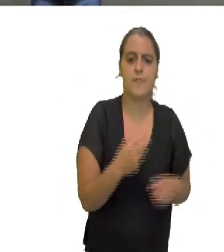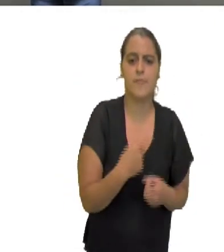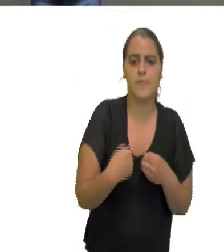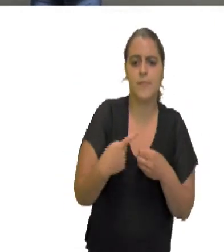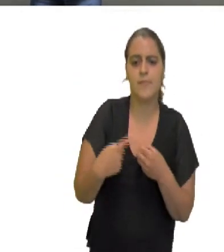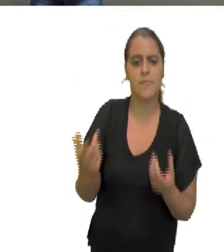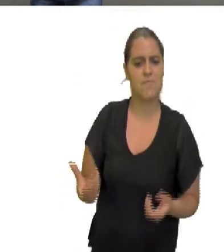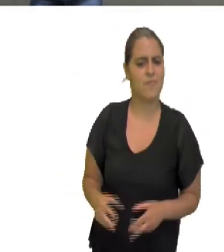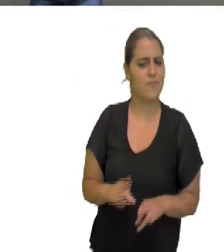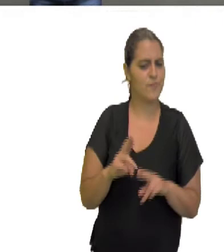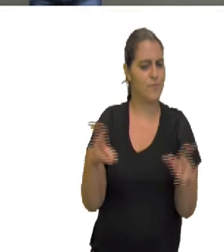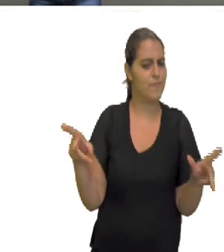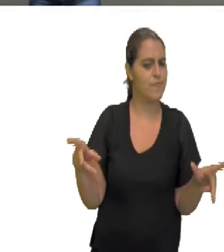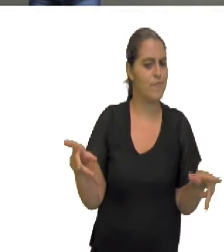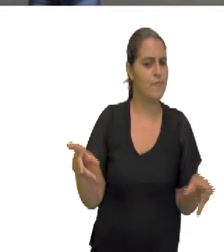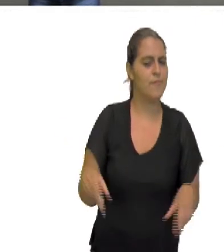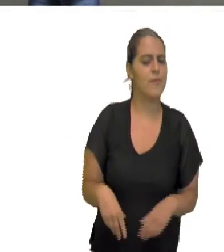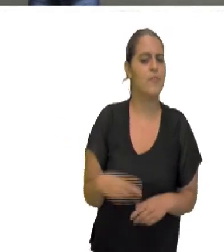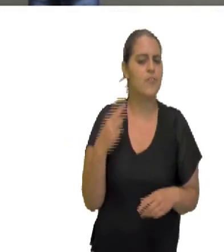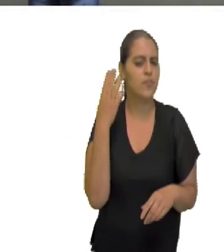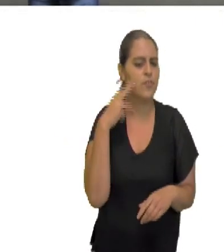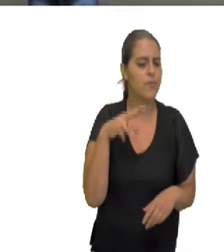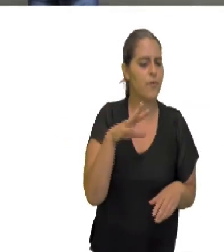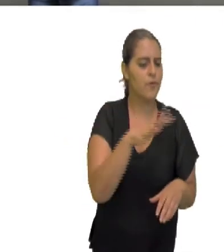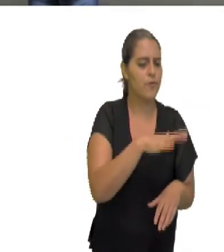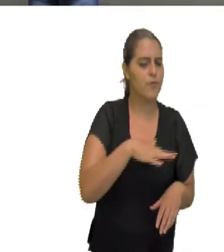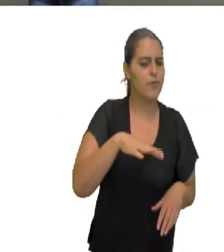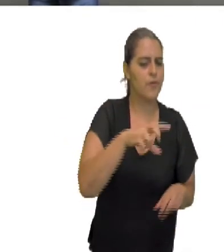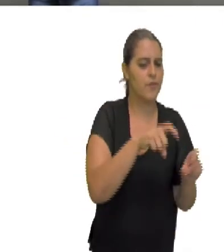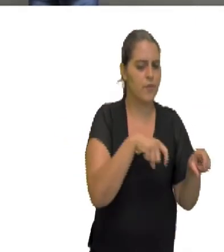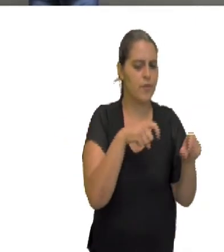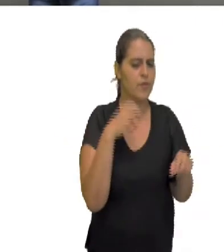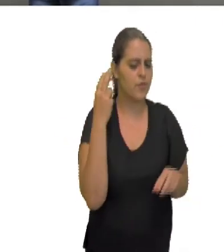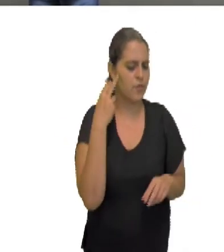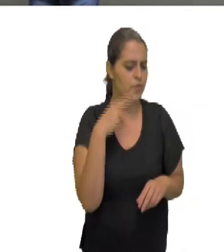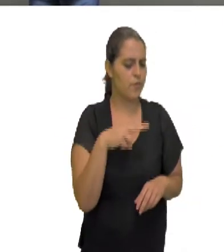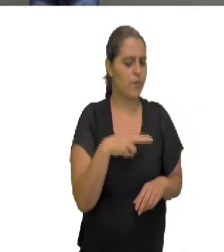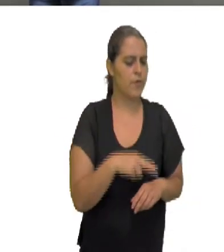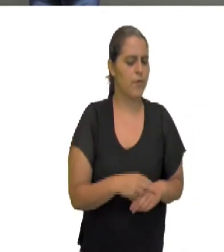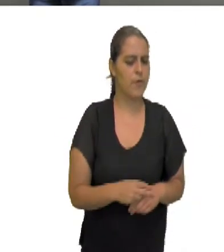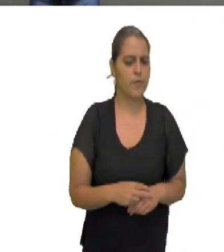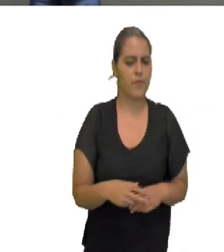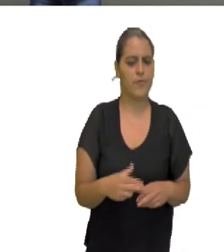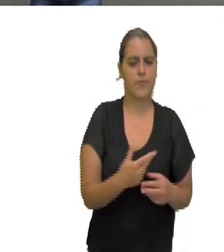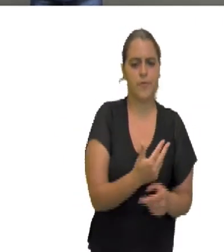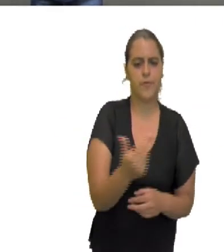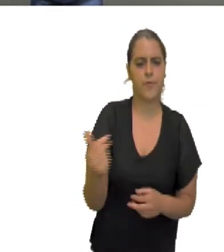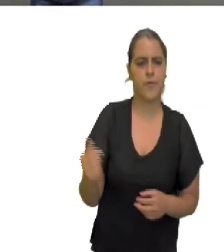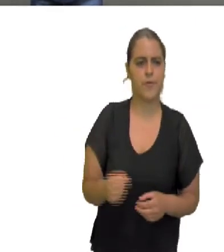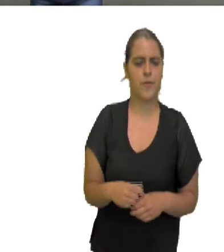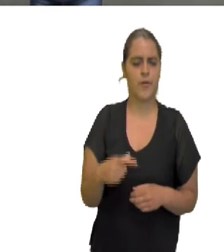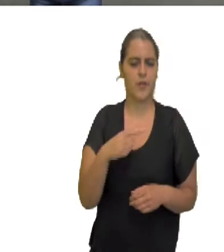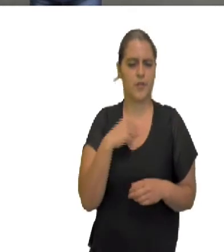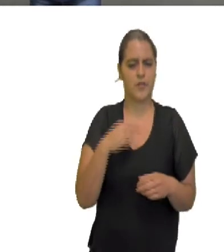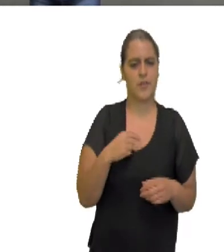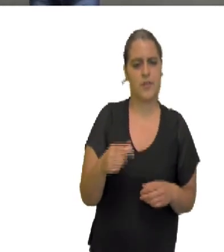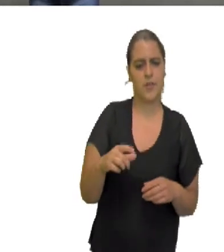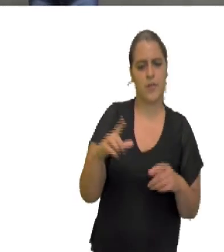for no sítio do vovô, do titio ou de alguém, será que lá vai ter uma sala de